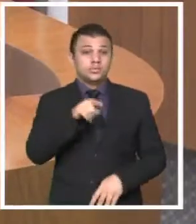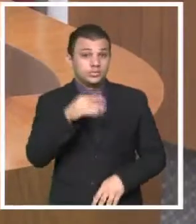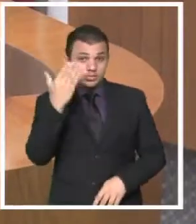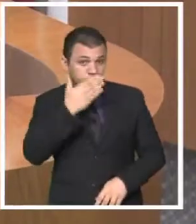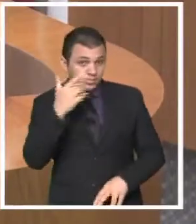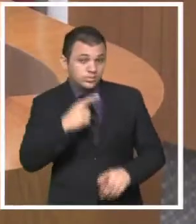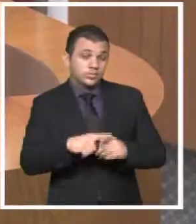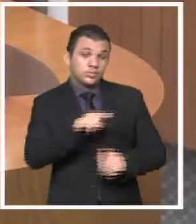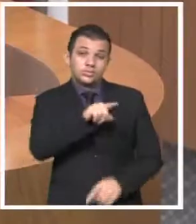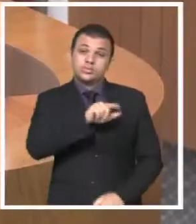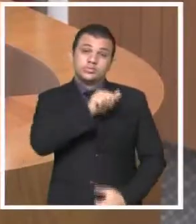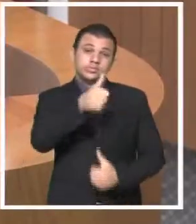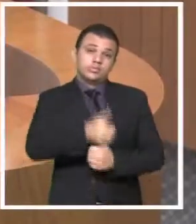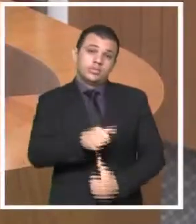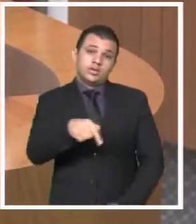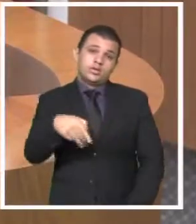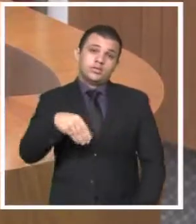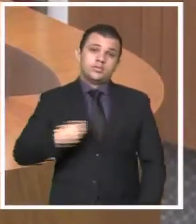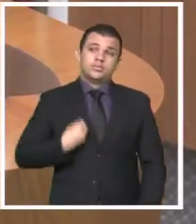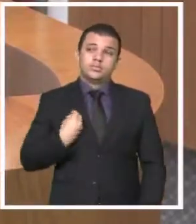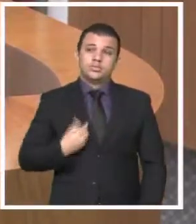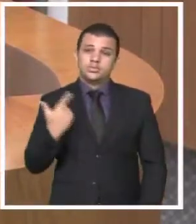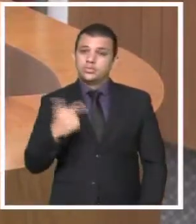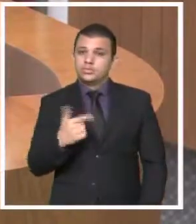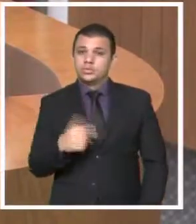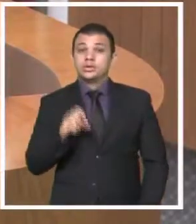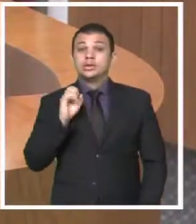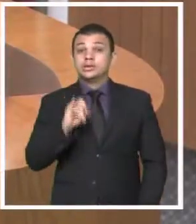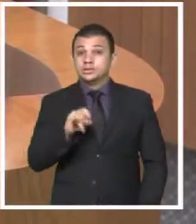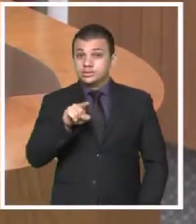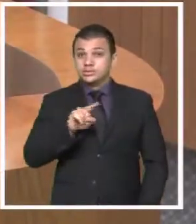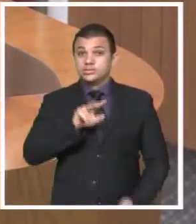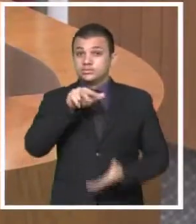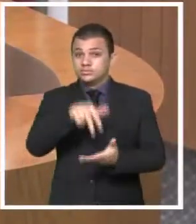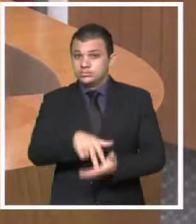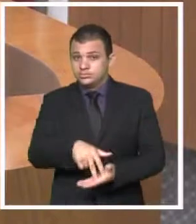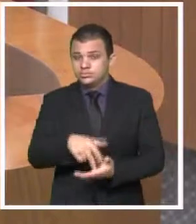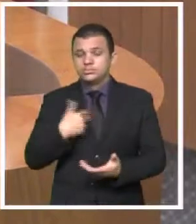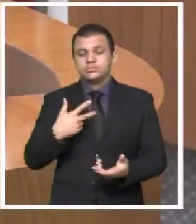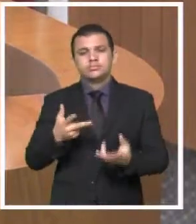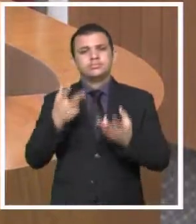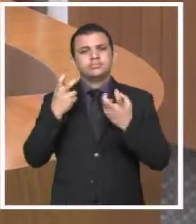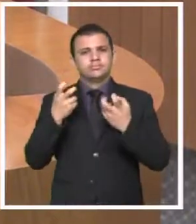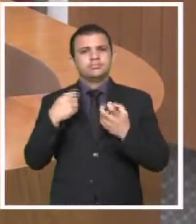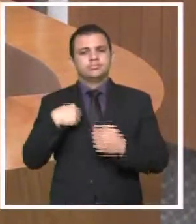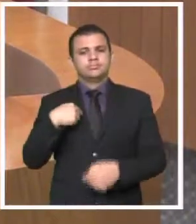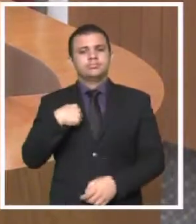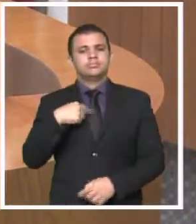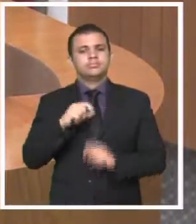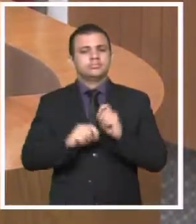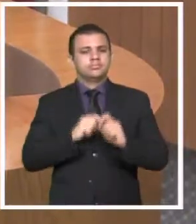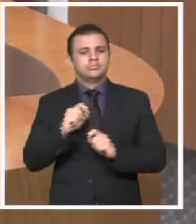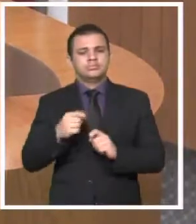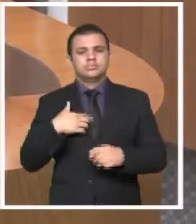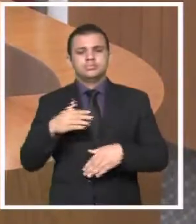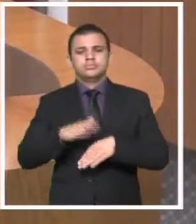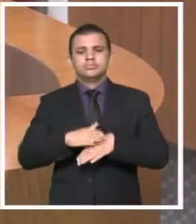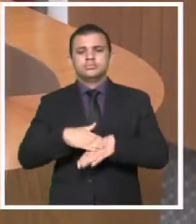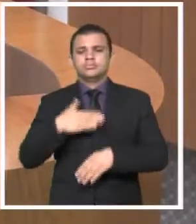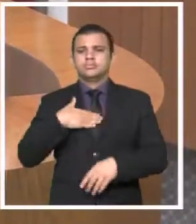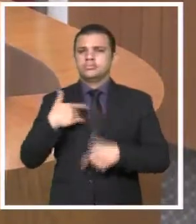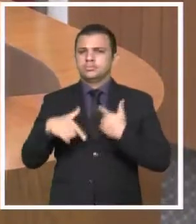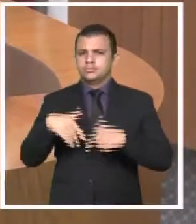aqui. Se tivesse, certamente iria ver a minha intransigência, sobretudo com